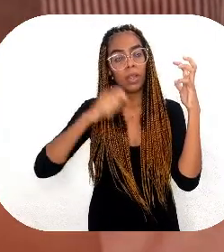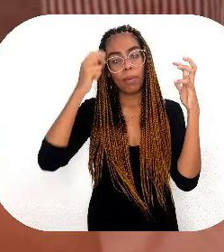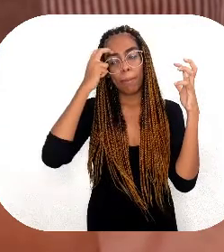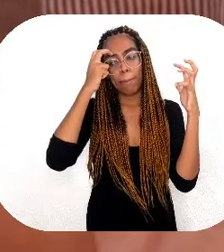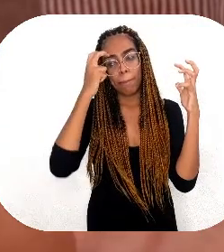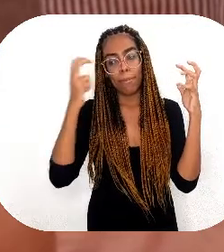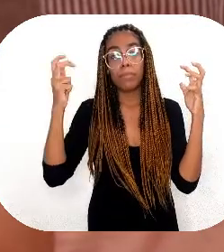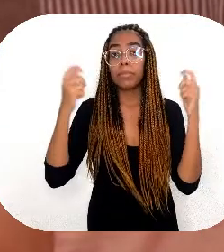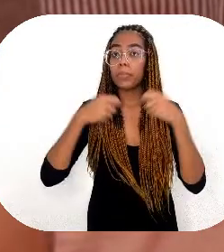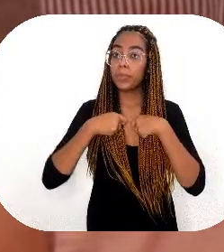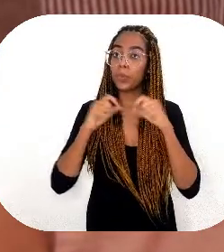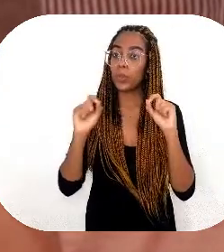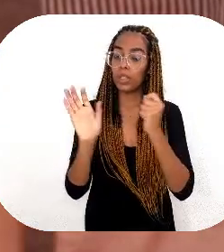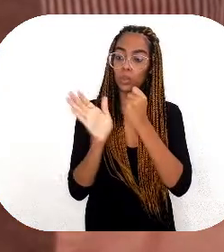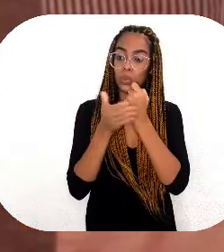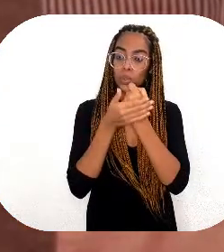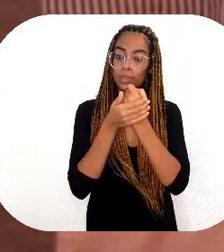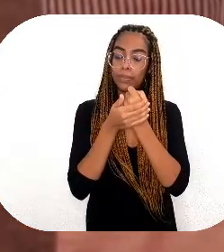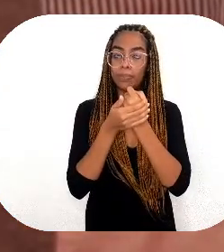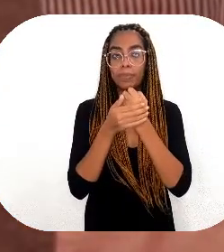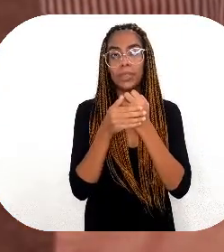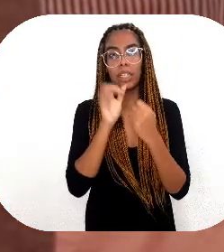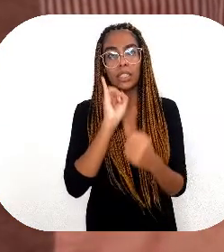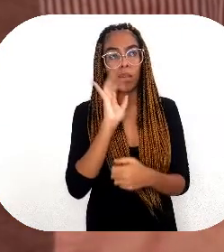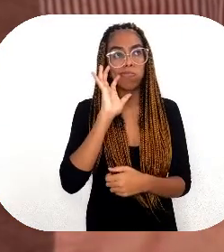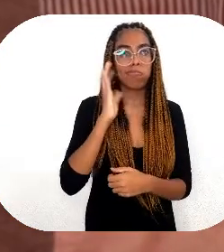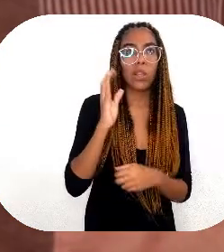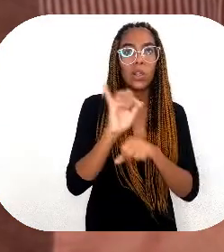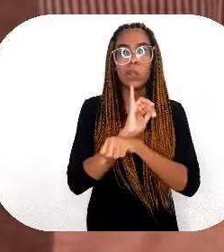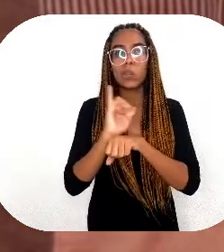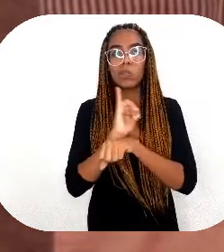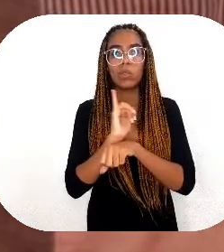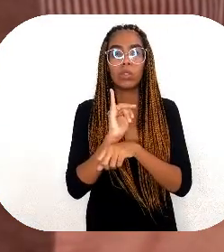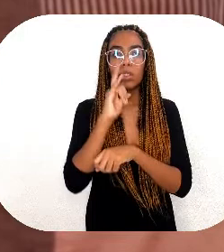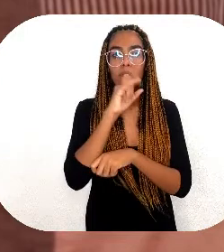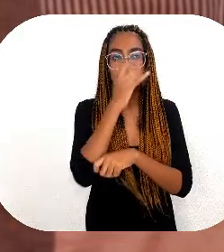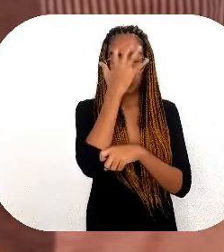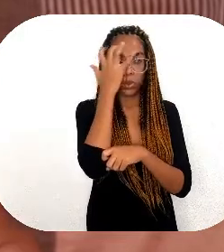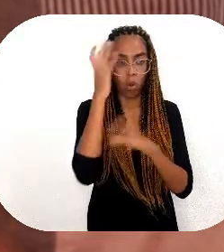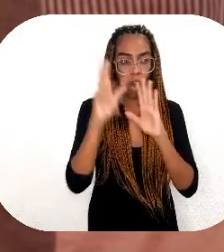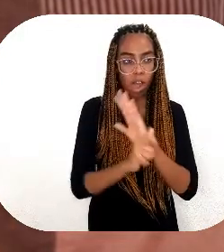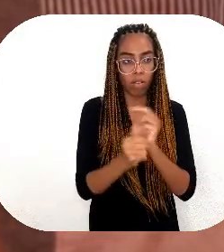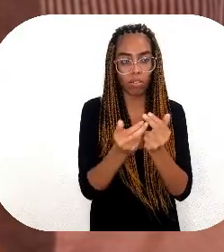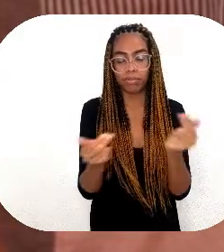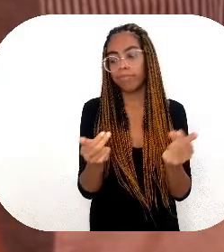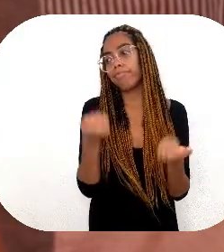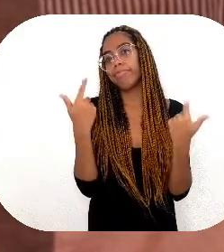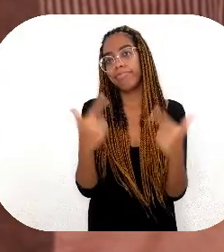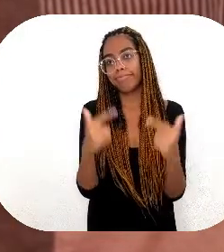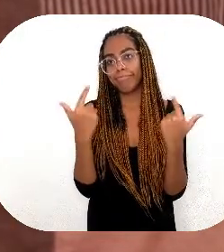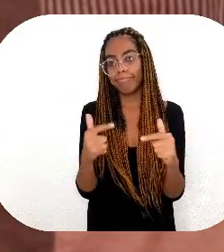e frondosa, pensando a Anansi que poderia esconder entre os galhos. E assim ninguém iria roubar a sabedoria